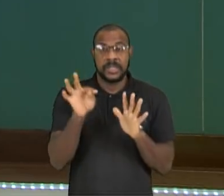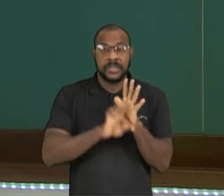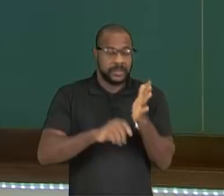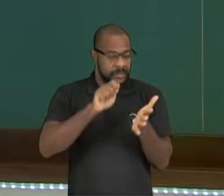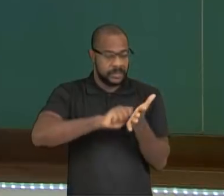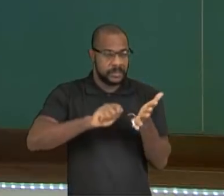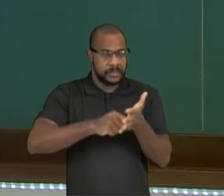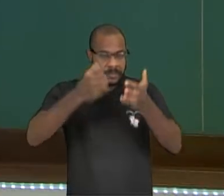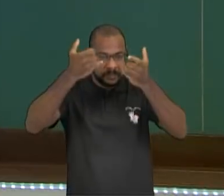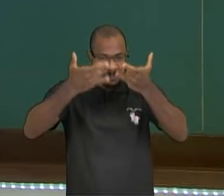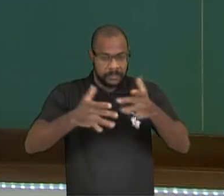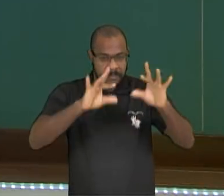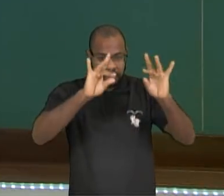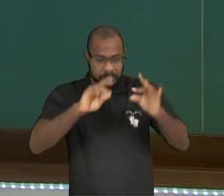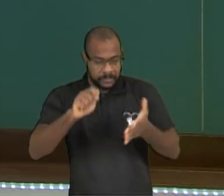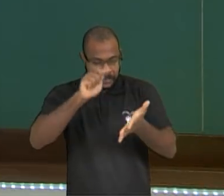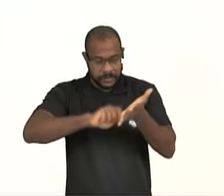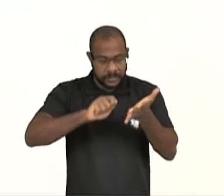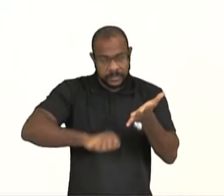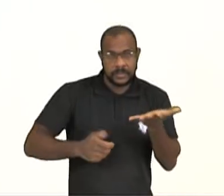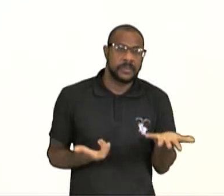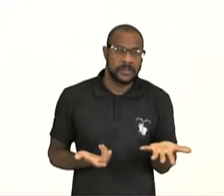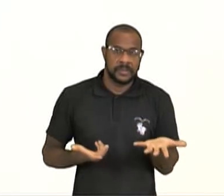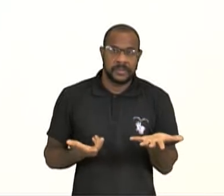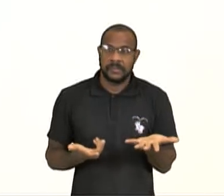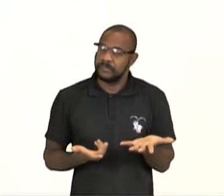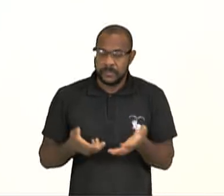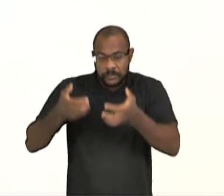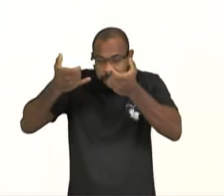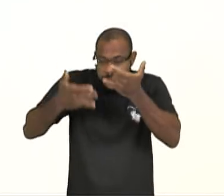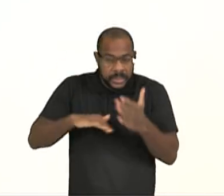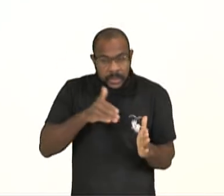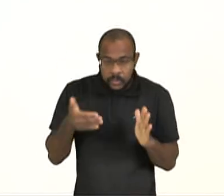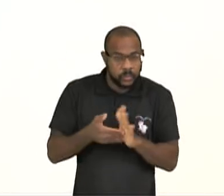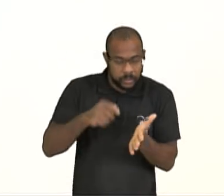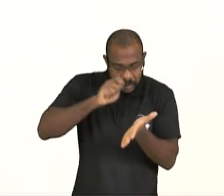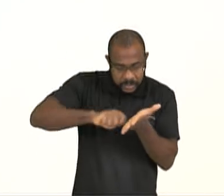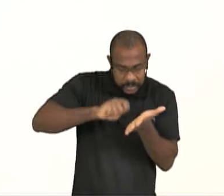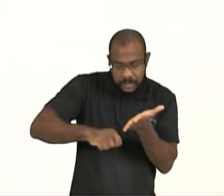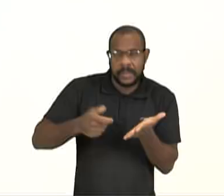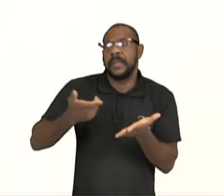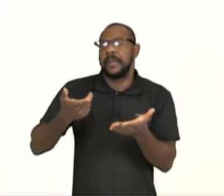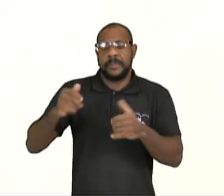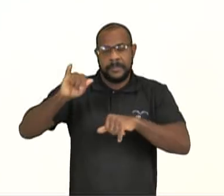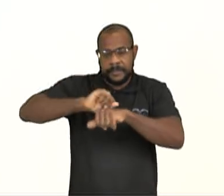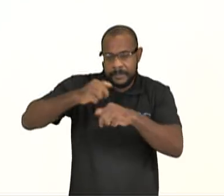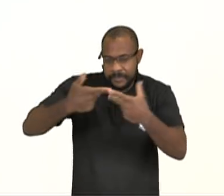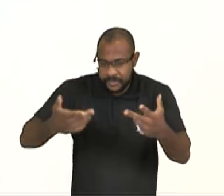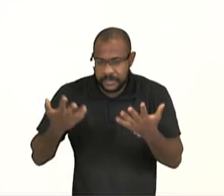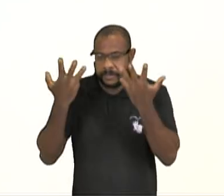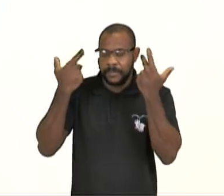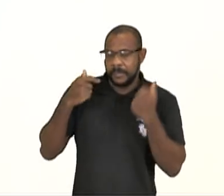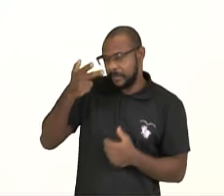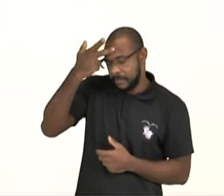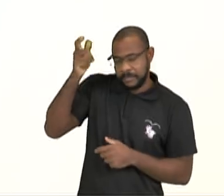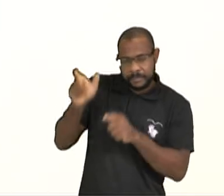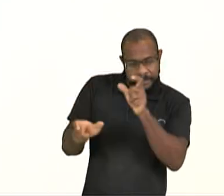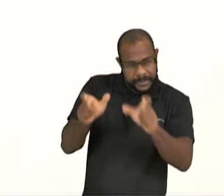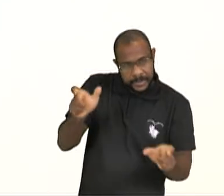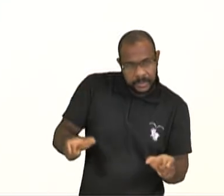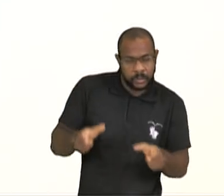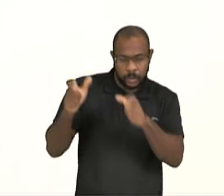descritivo descreve tudo. Ou um objeto, descreve uma pessoa, descreve um animal, um lugar,